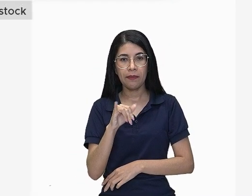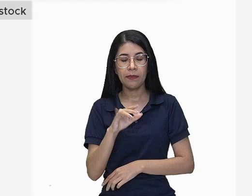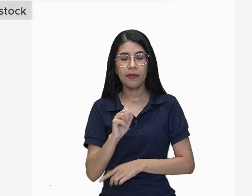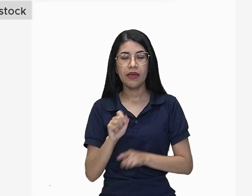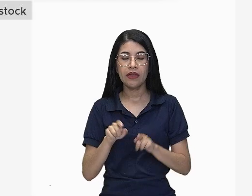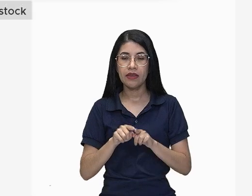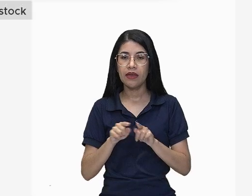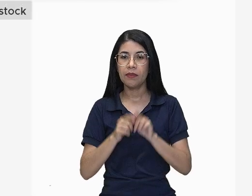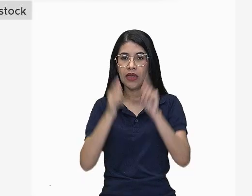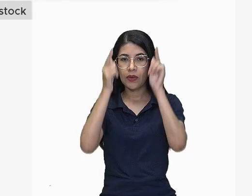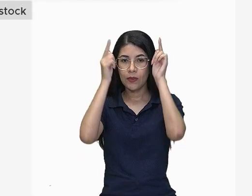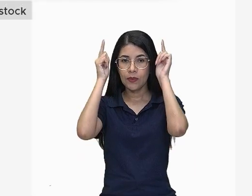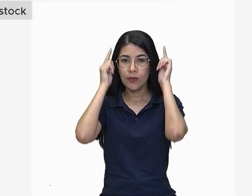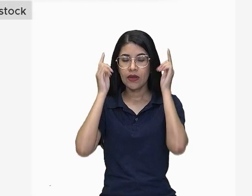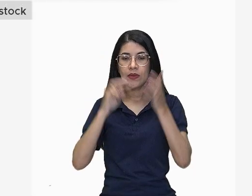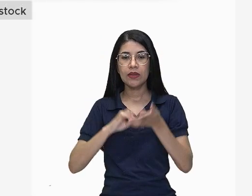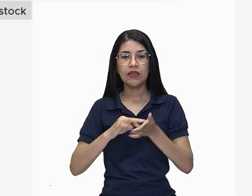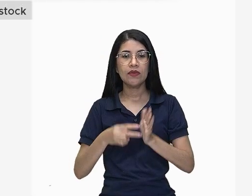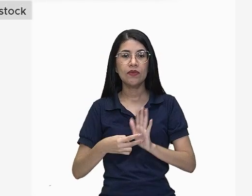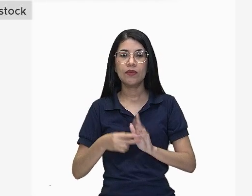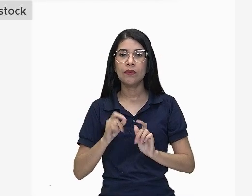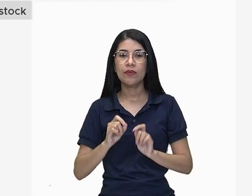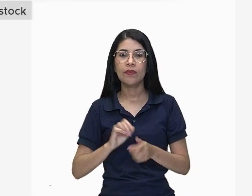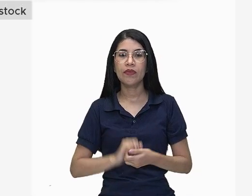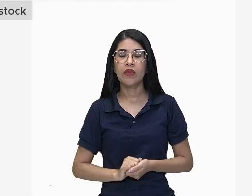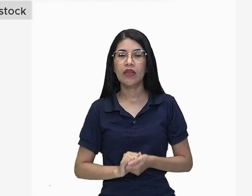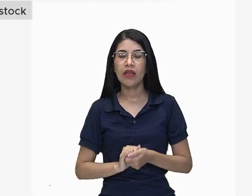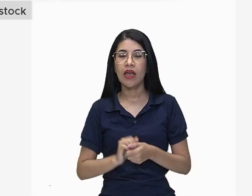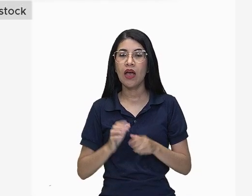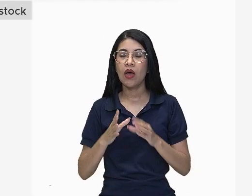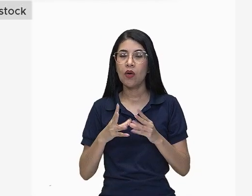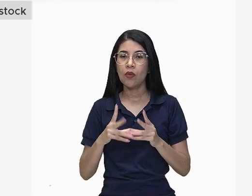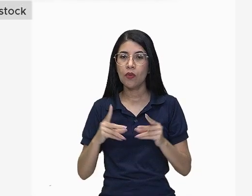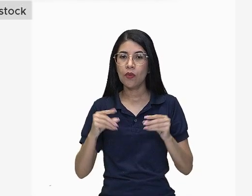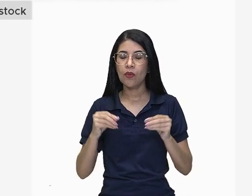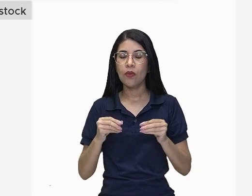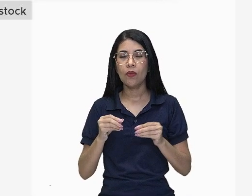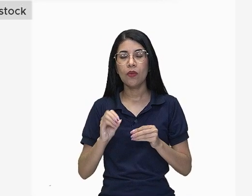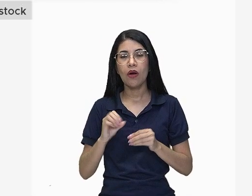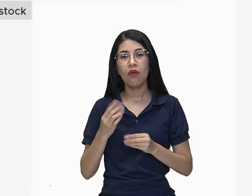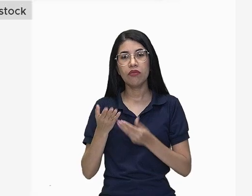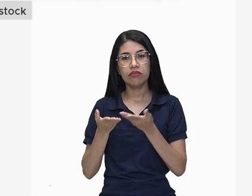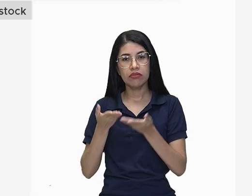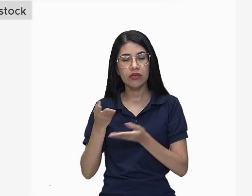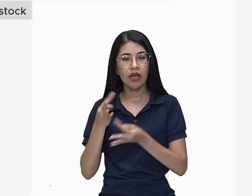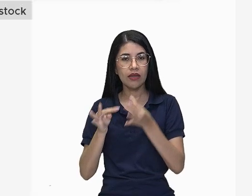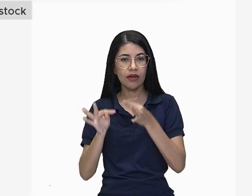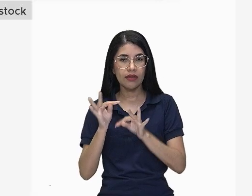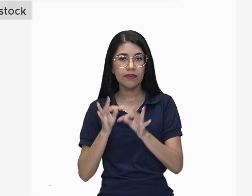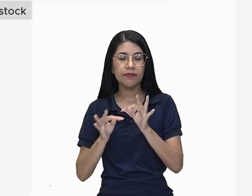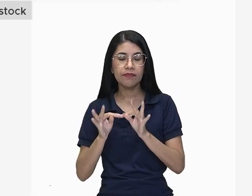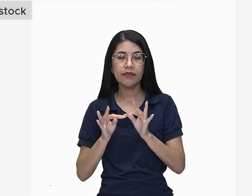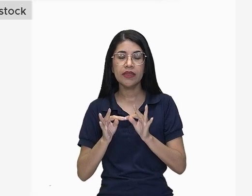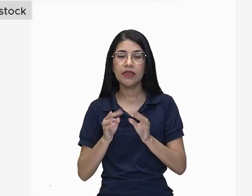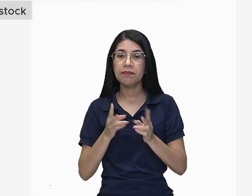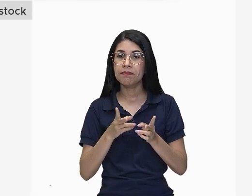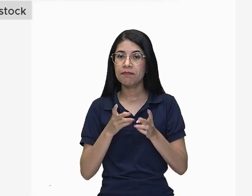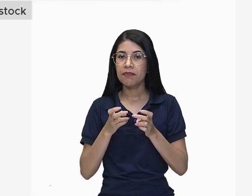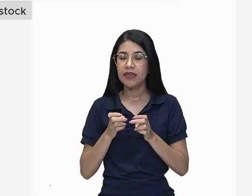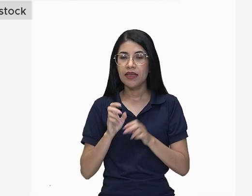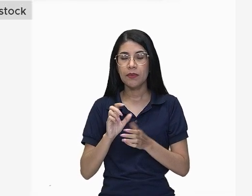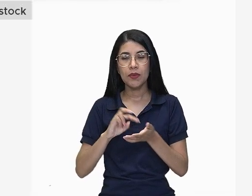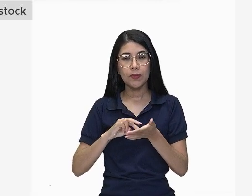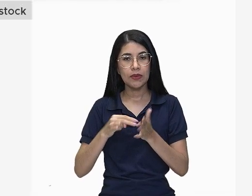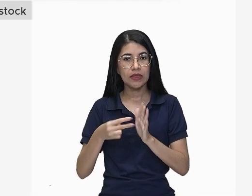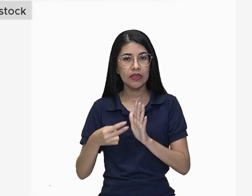grego, e terapia, que significa cura ou tratamento. Né? Então, como a gente pode observar o significado desse nome,